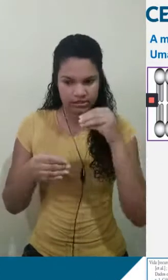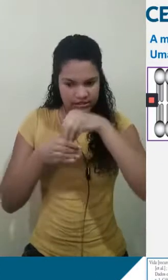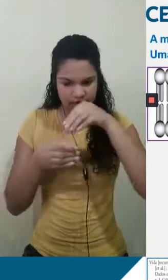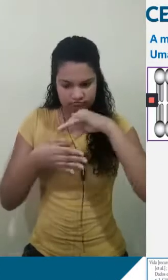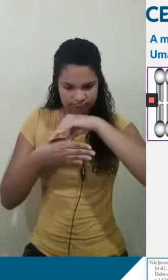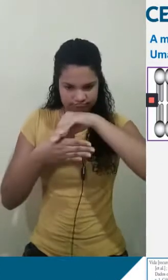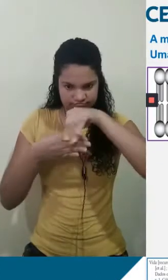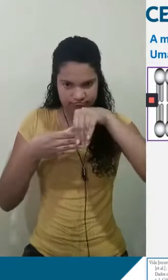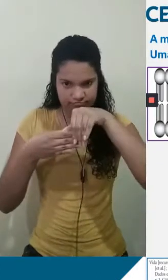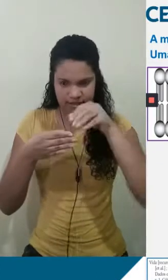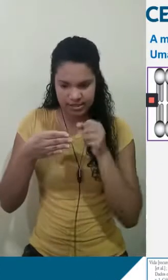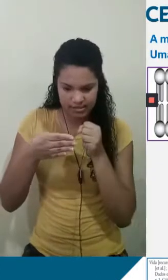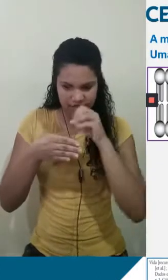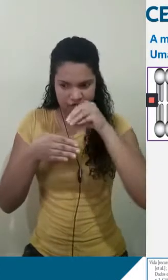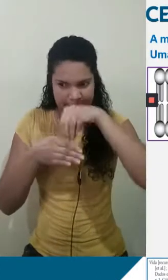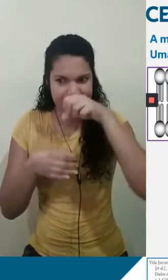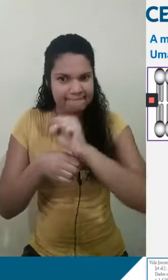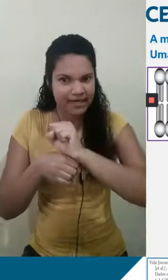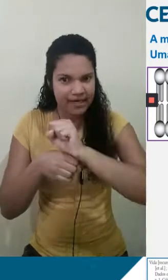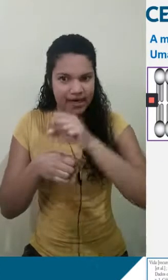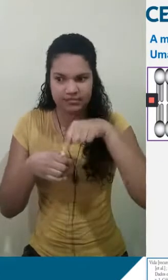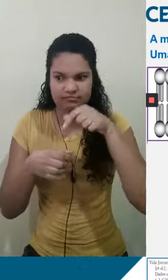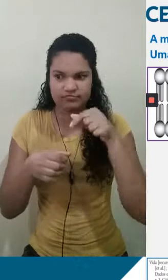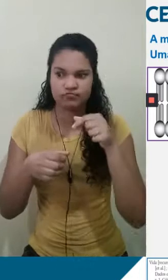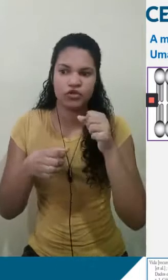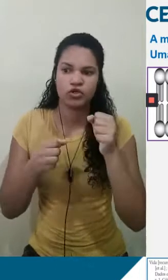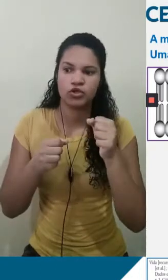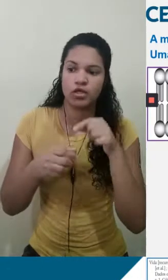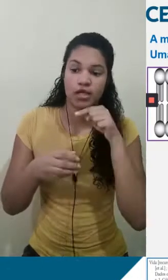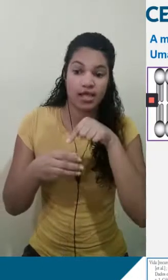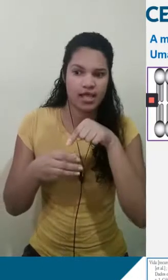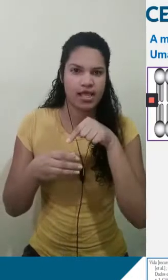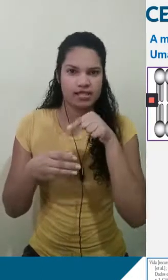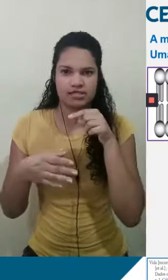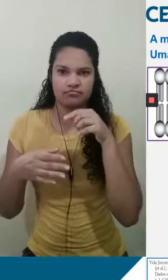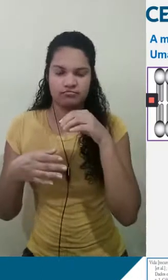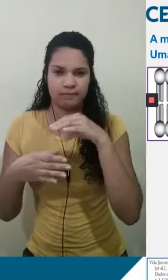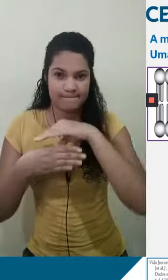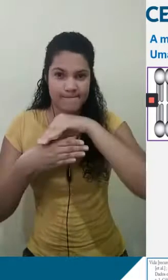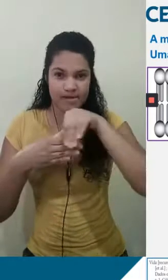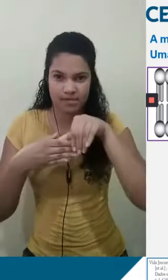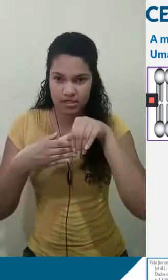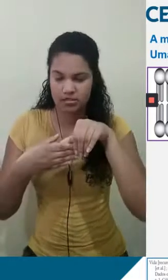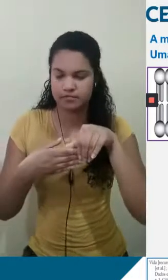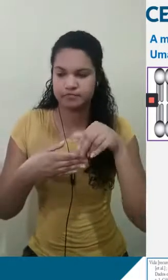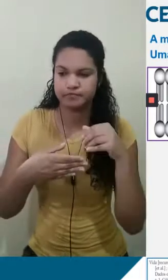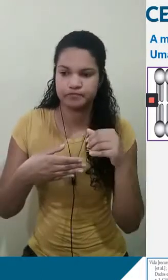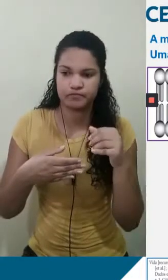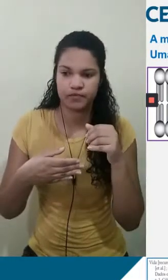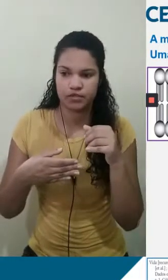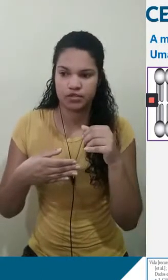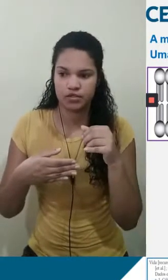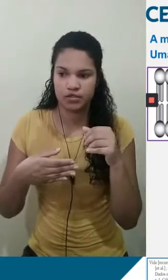das organelas também têm uma composição semelhante. Pode haver uma variação da concentração de colesterol,